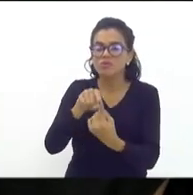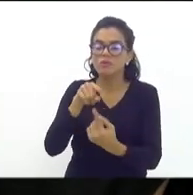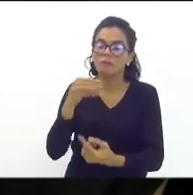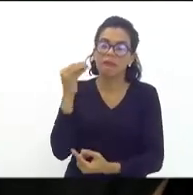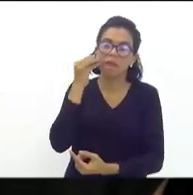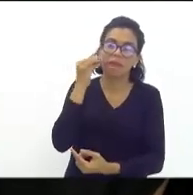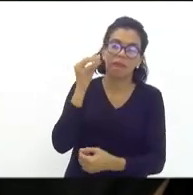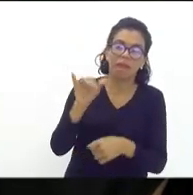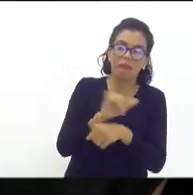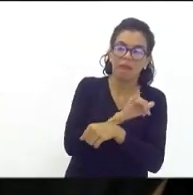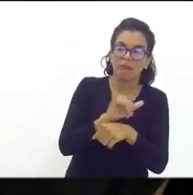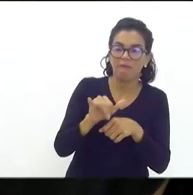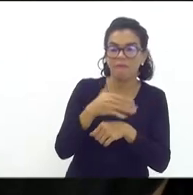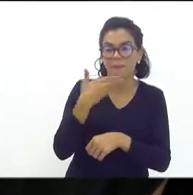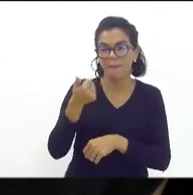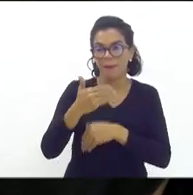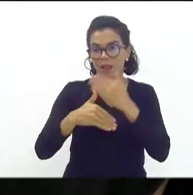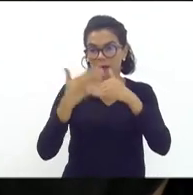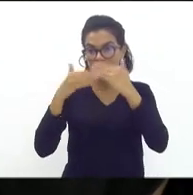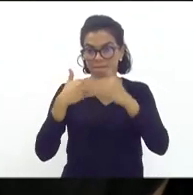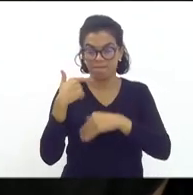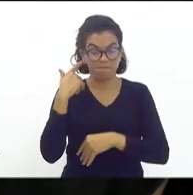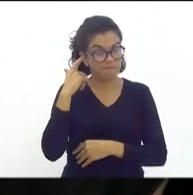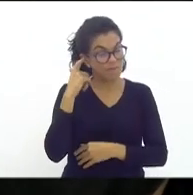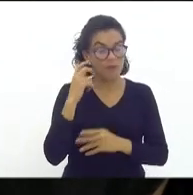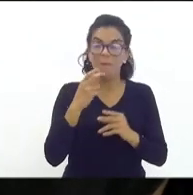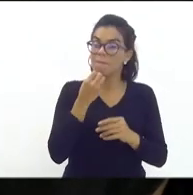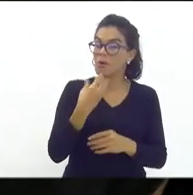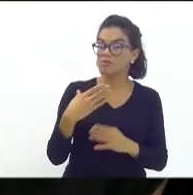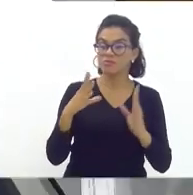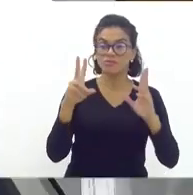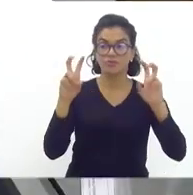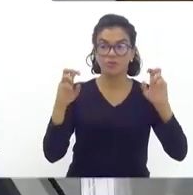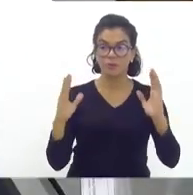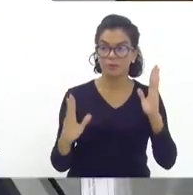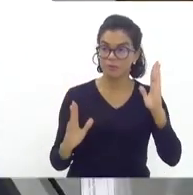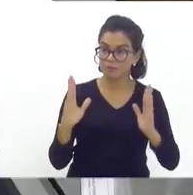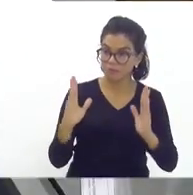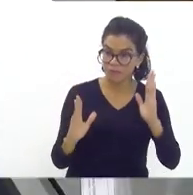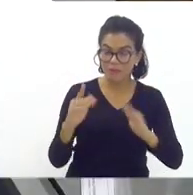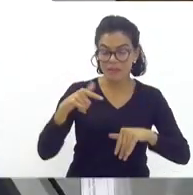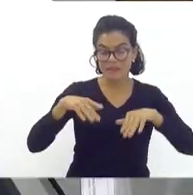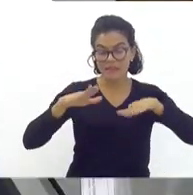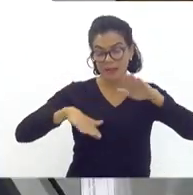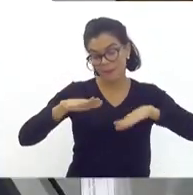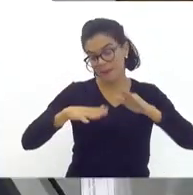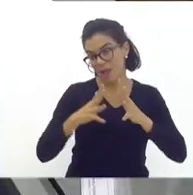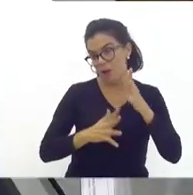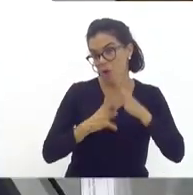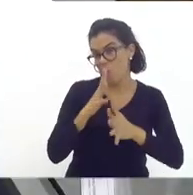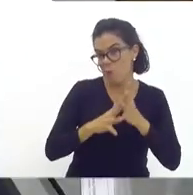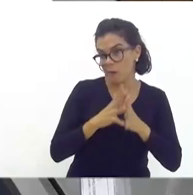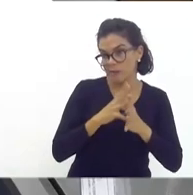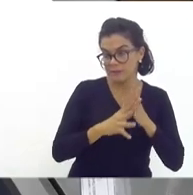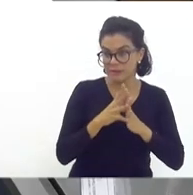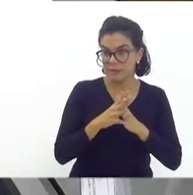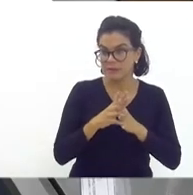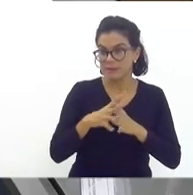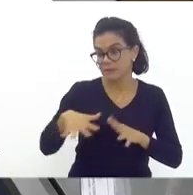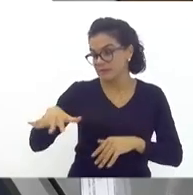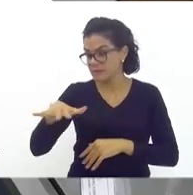isso é questão de prazo ela Ela depende de uma da complexidade do caso ali o que se colocou foi